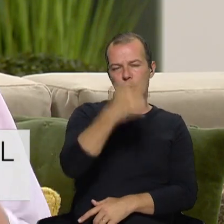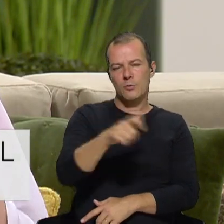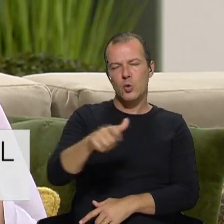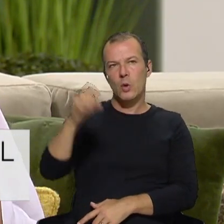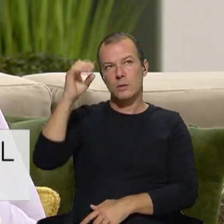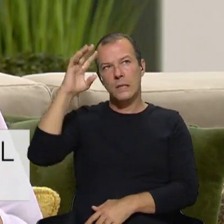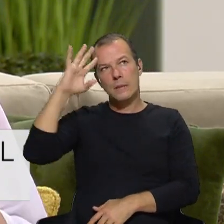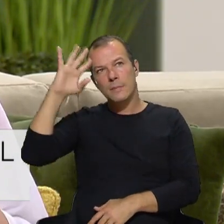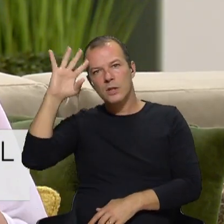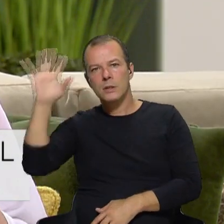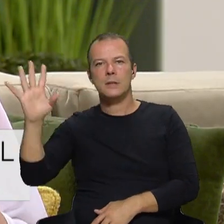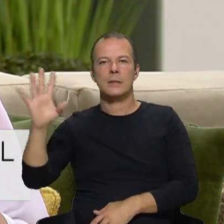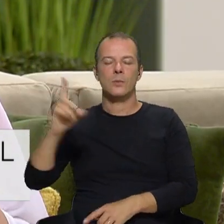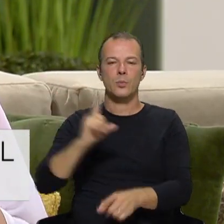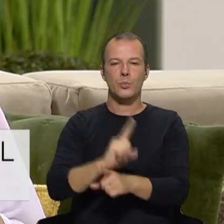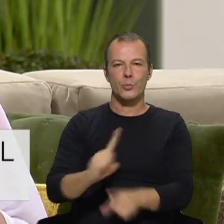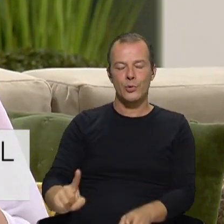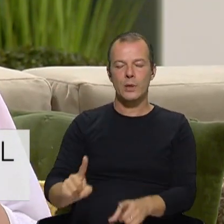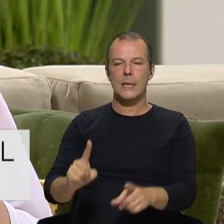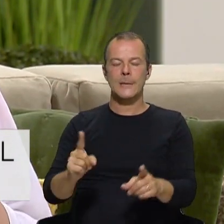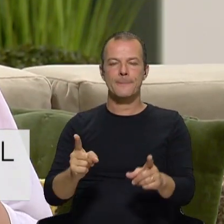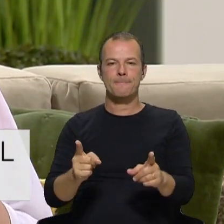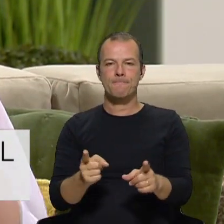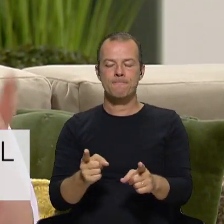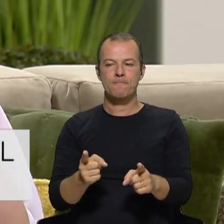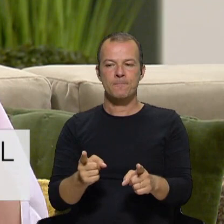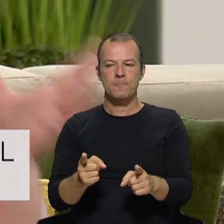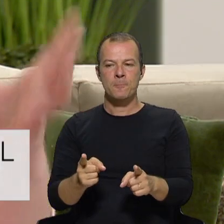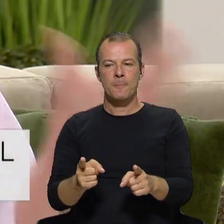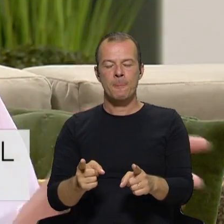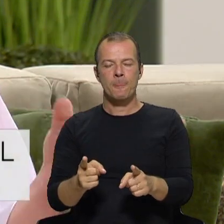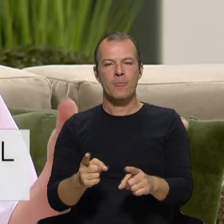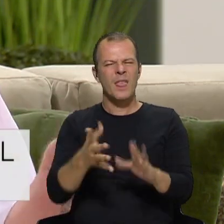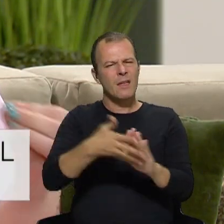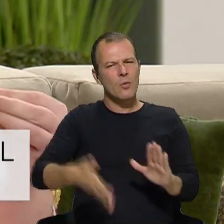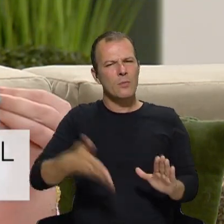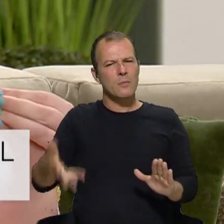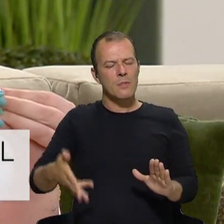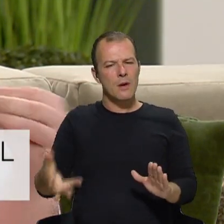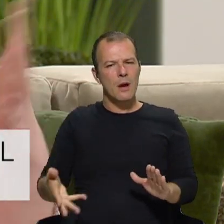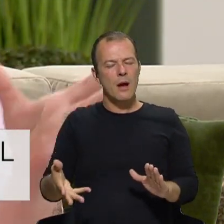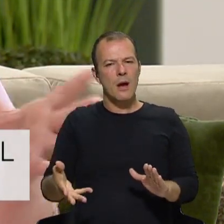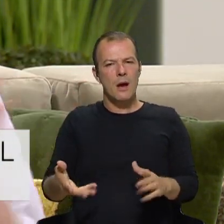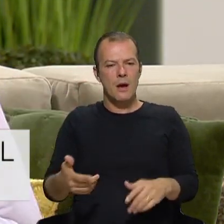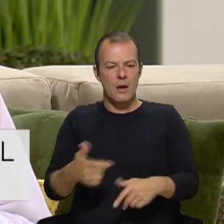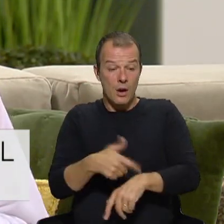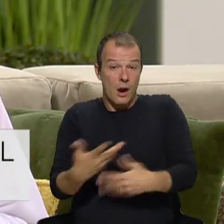Imaginam. Porque acaba por ser muito complexo para